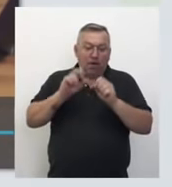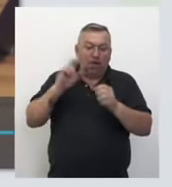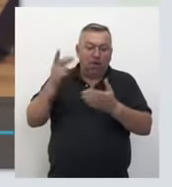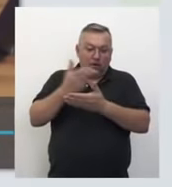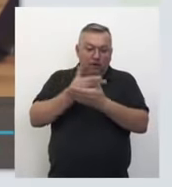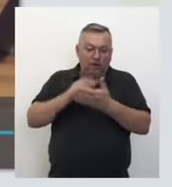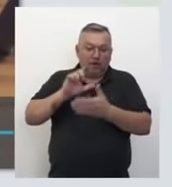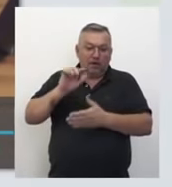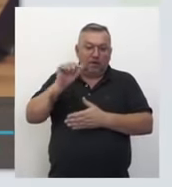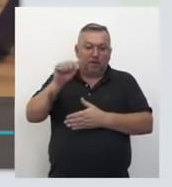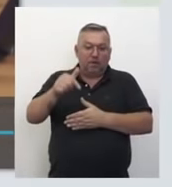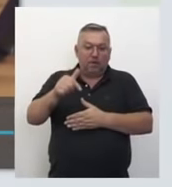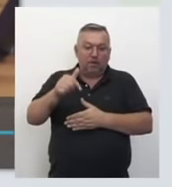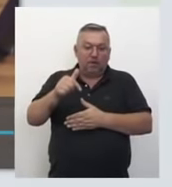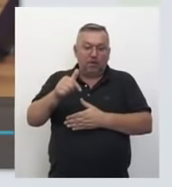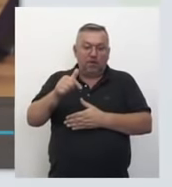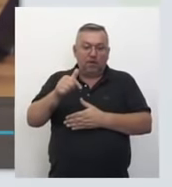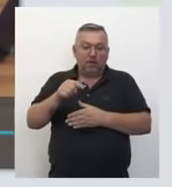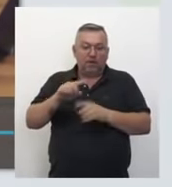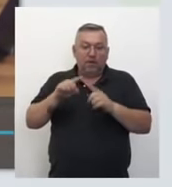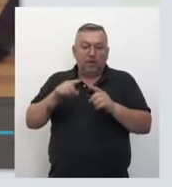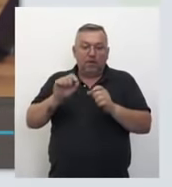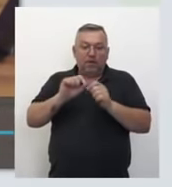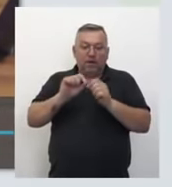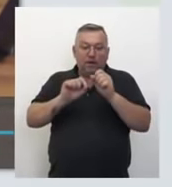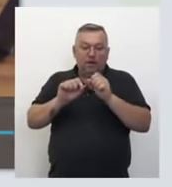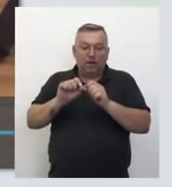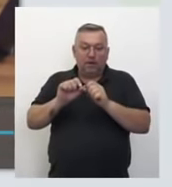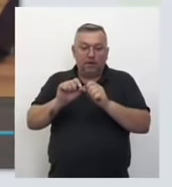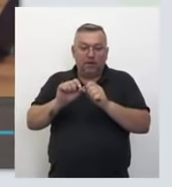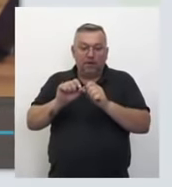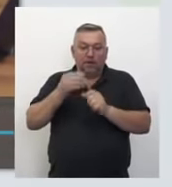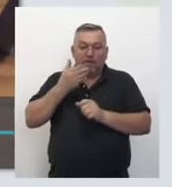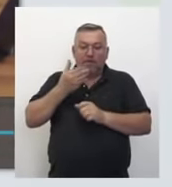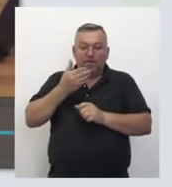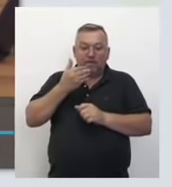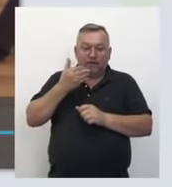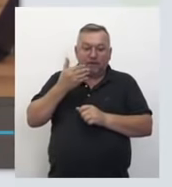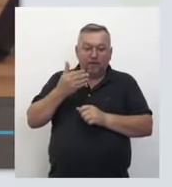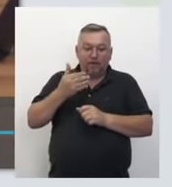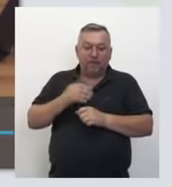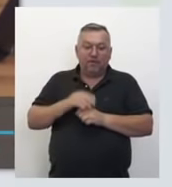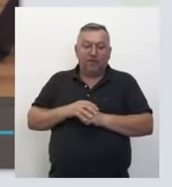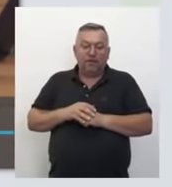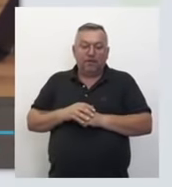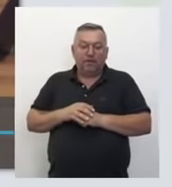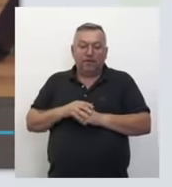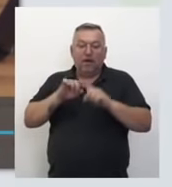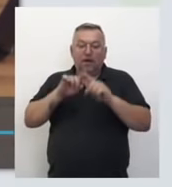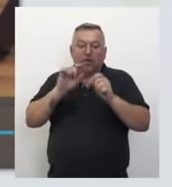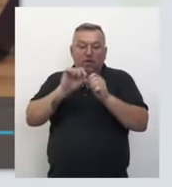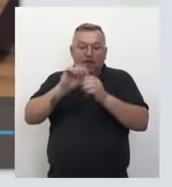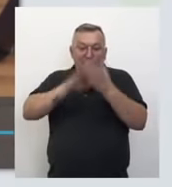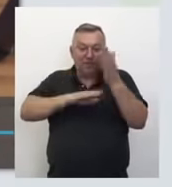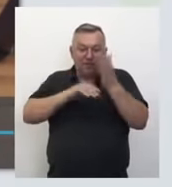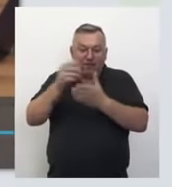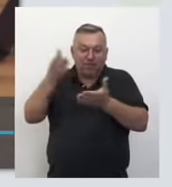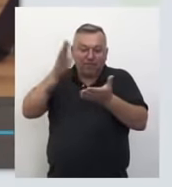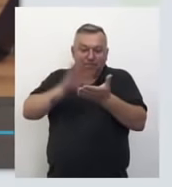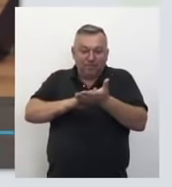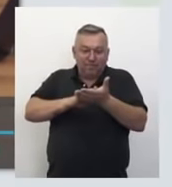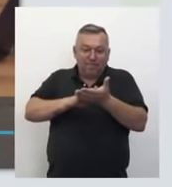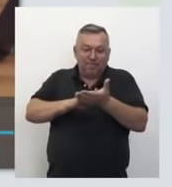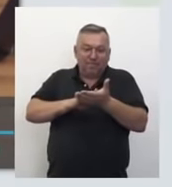e depois, como essa parte tá para dentro, se eu passasse tinta aqui e com esse pedaço de papel em